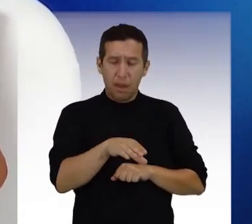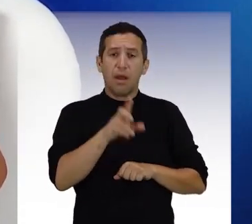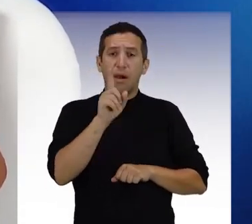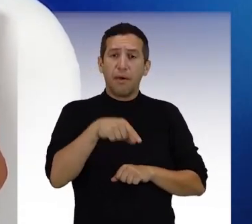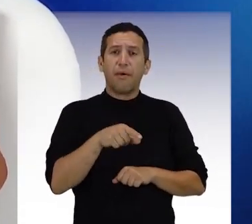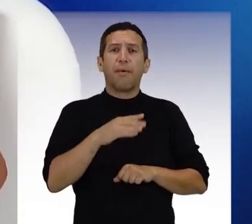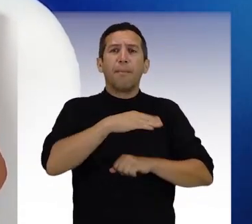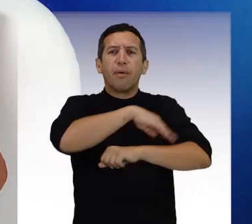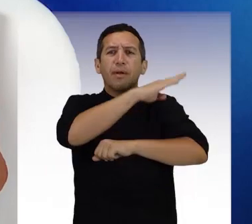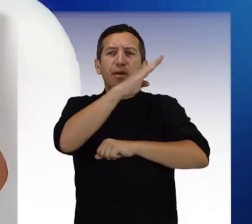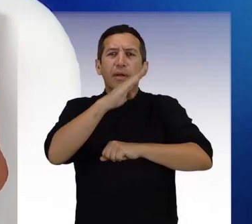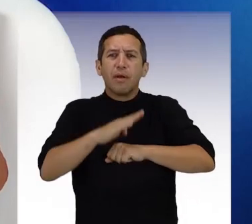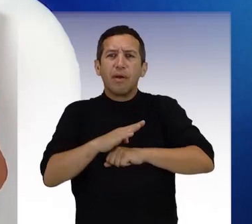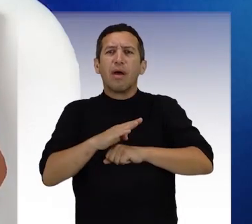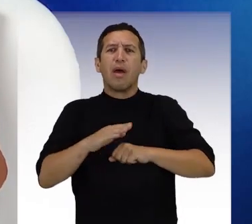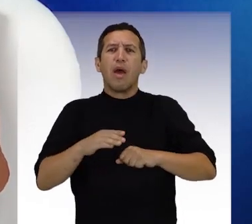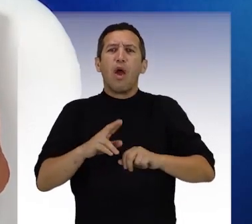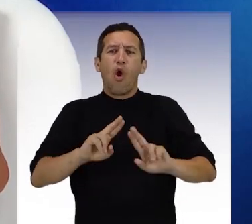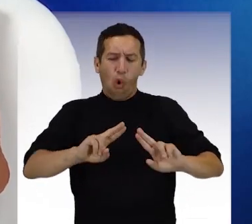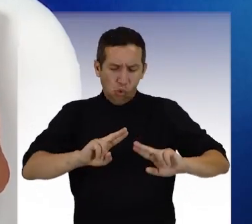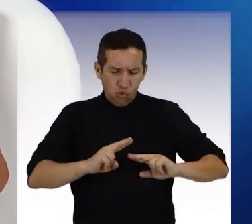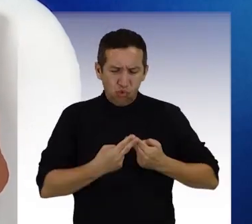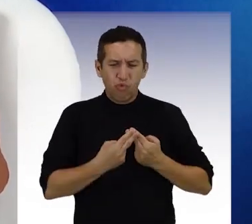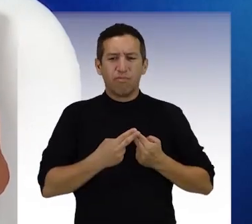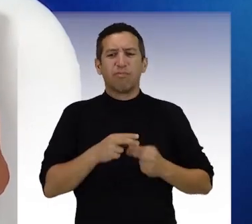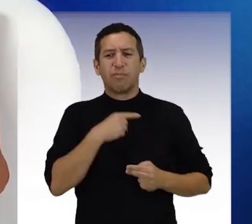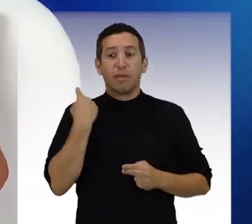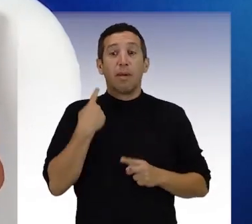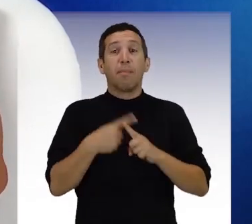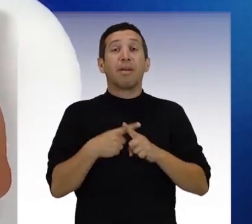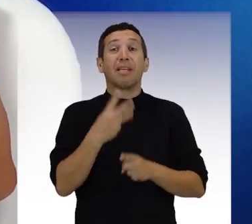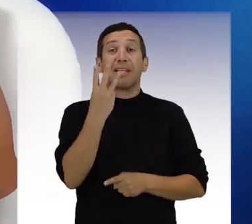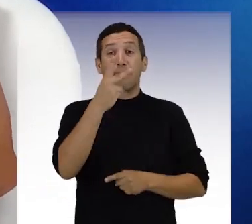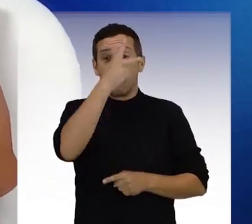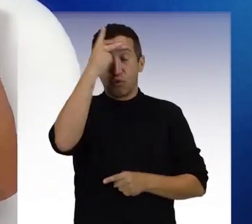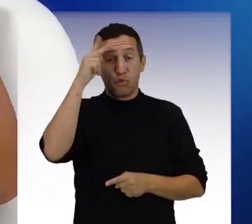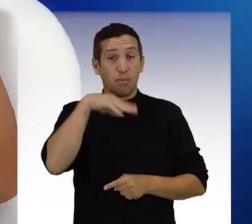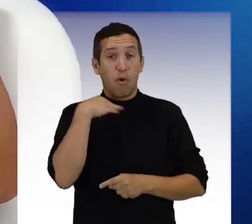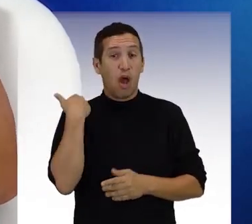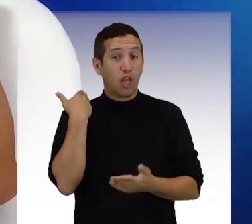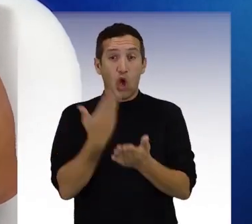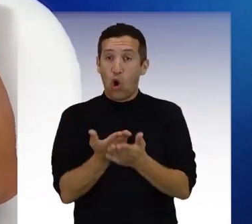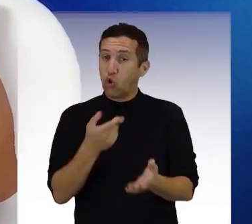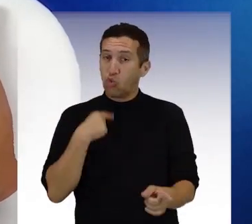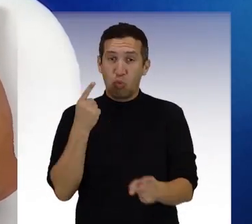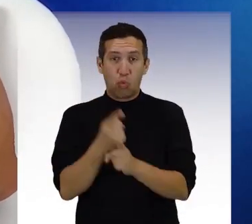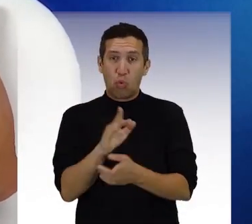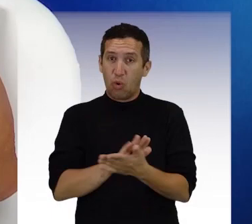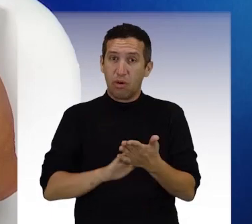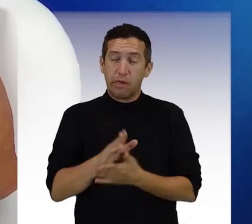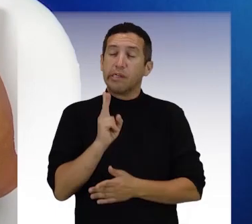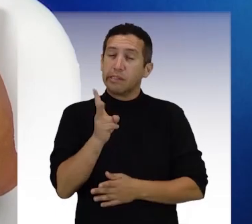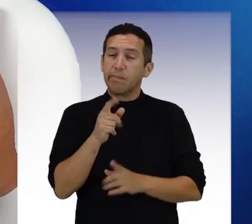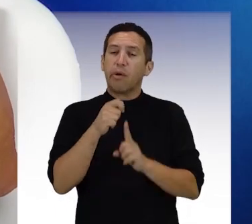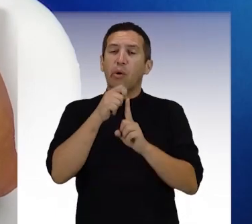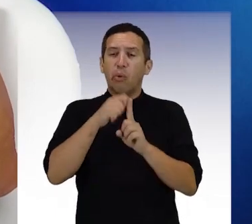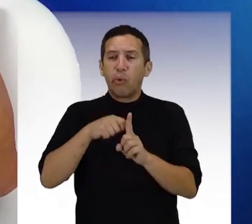que Brumadinho é um luto coletivo, porque ainda tem 3 pessoas que não foram